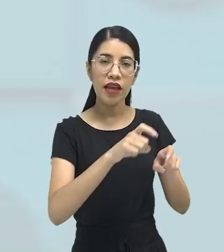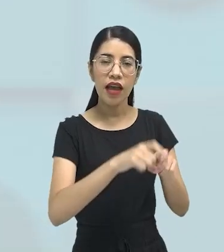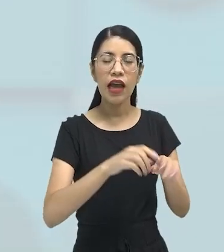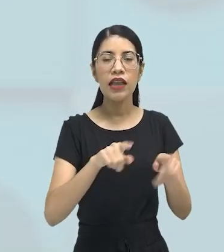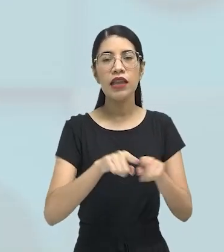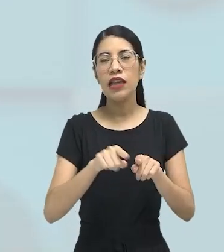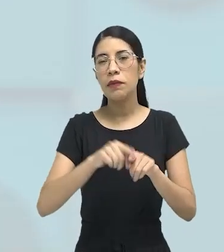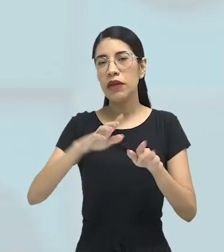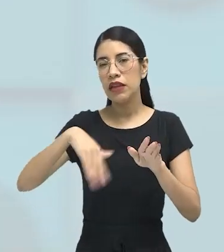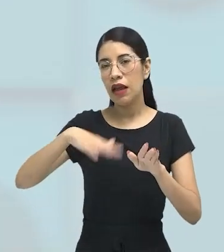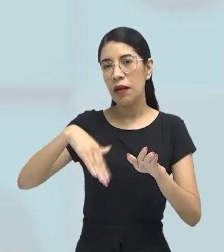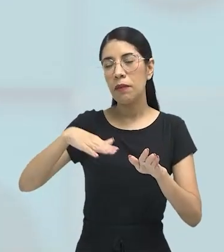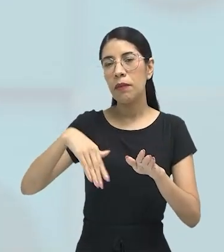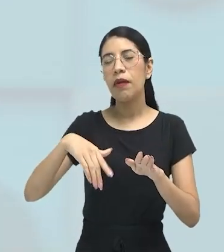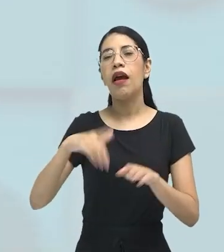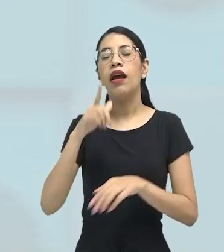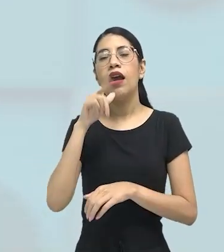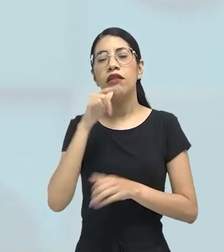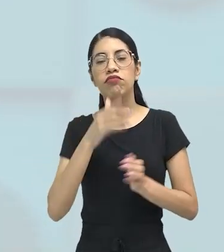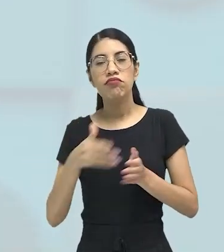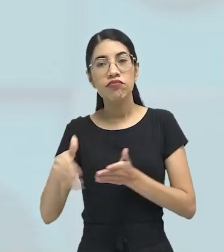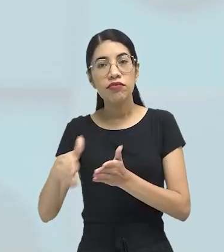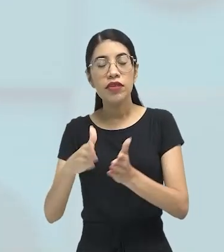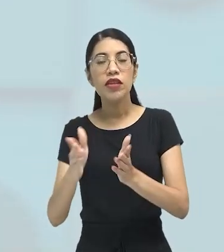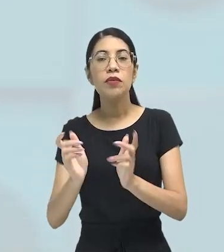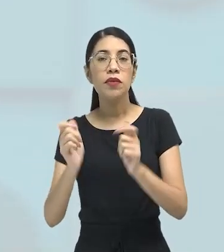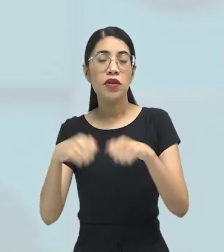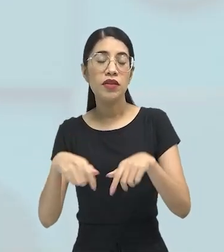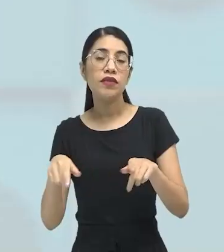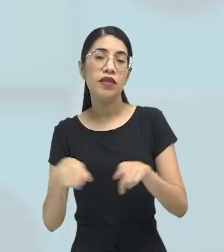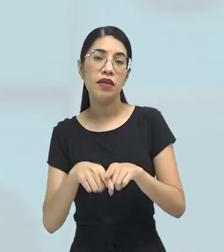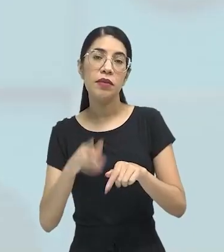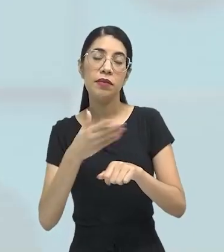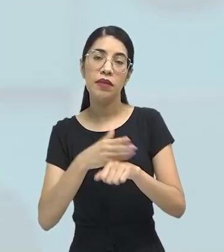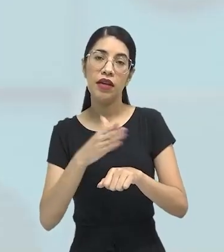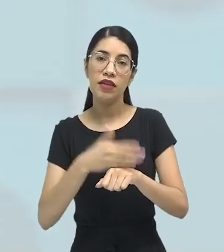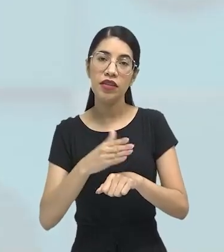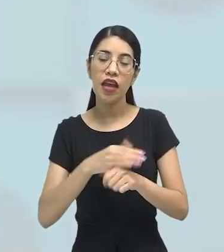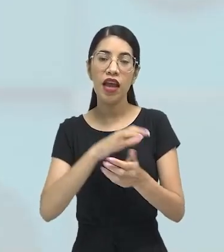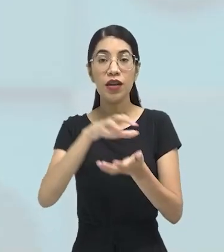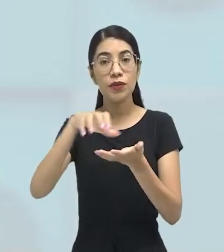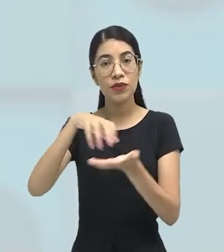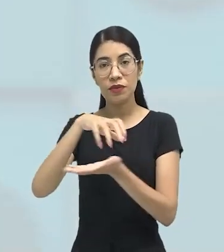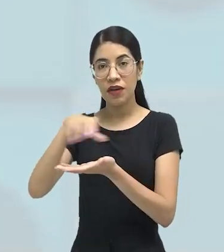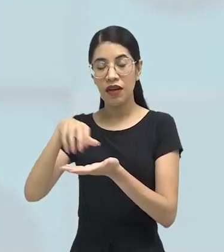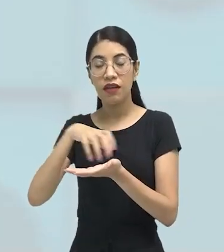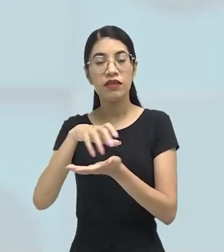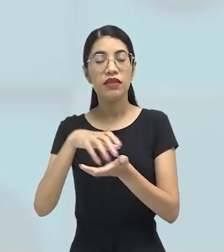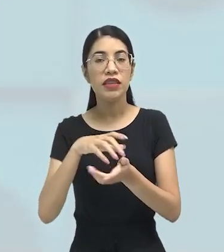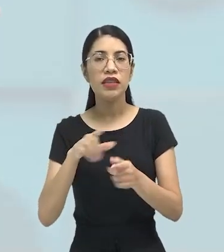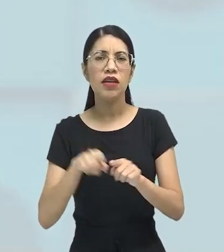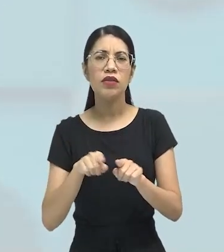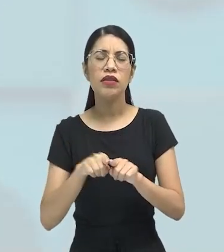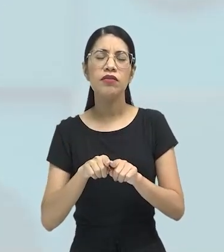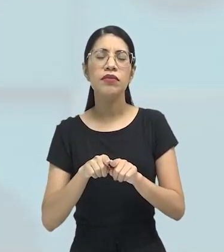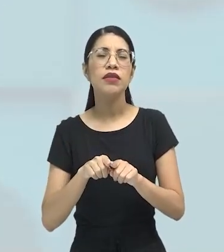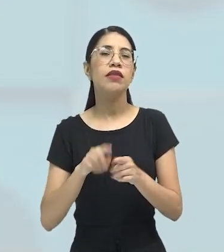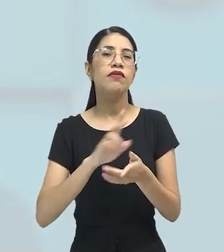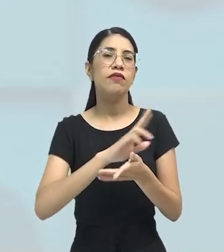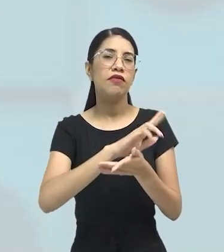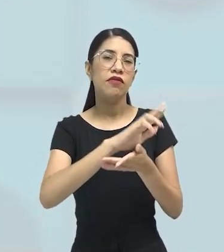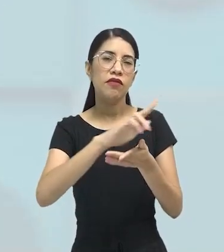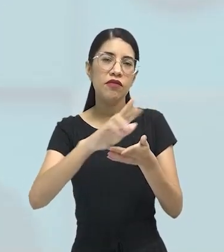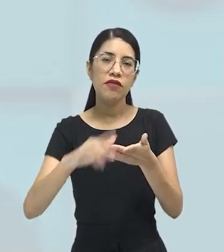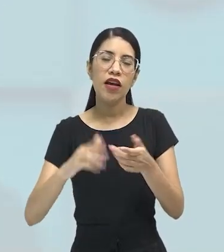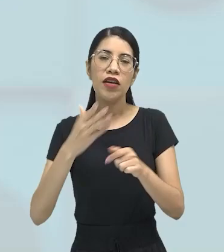na praia, quanto nos rios, né, nos igarapés, no parque. Então tem inúmeras